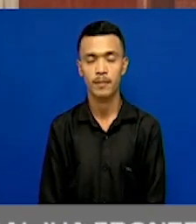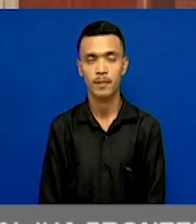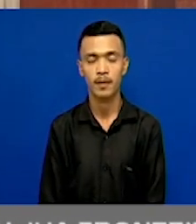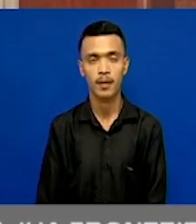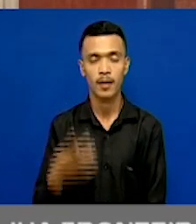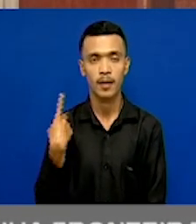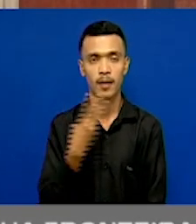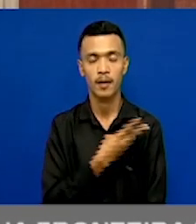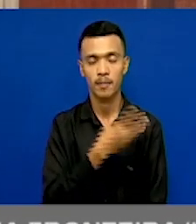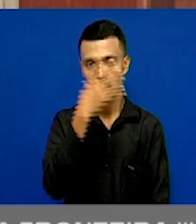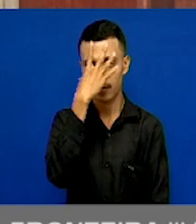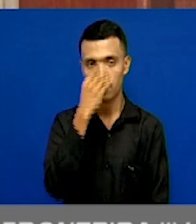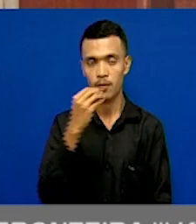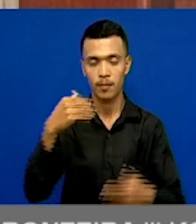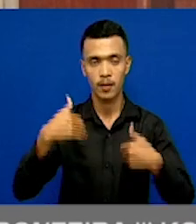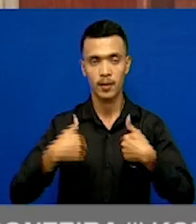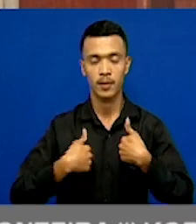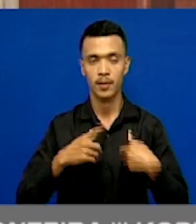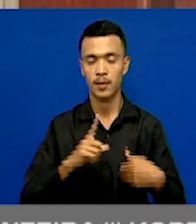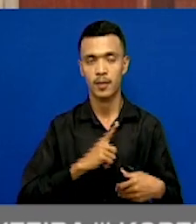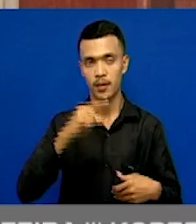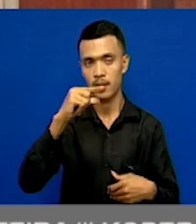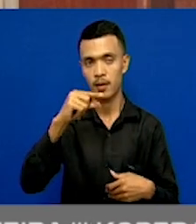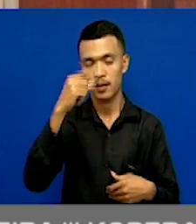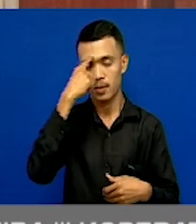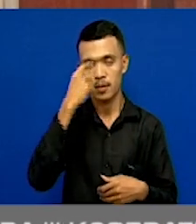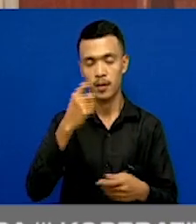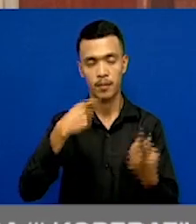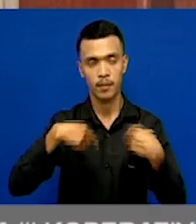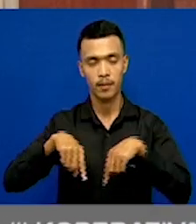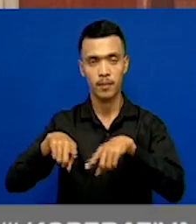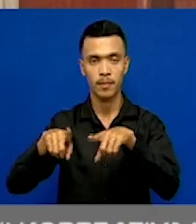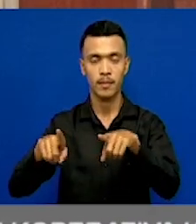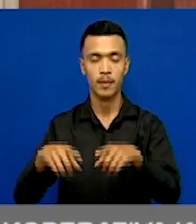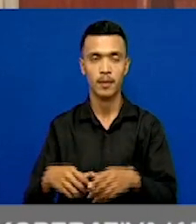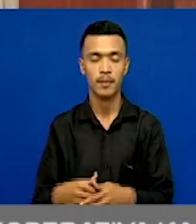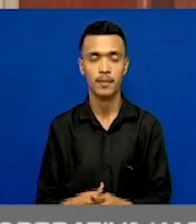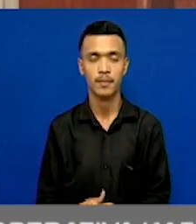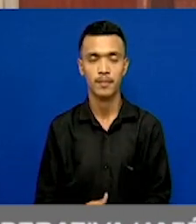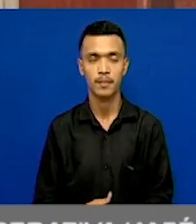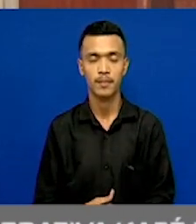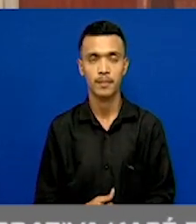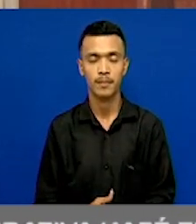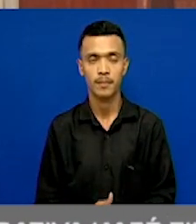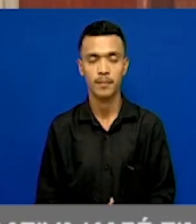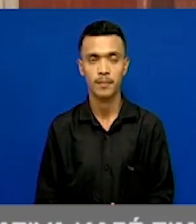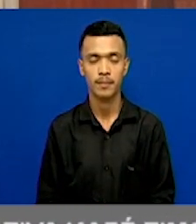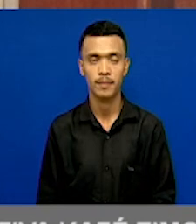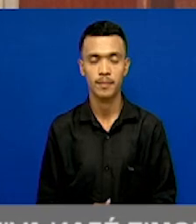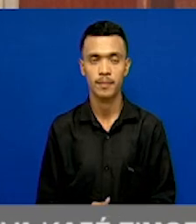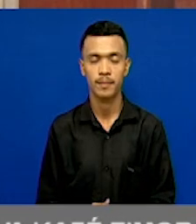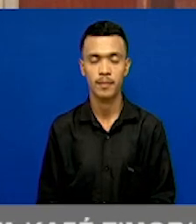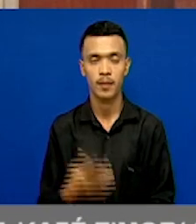e a Laga tamba. Ami ba enba, ami doriba, ami ba enba nemo, ami laos fale defende cara defende suku ide